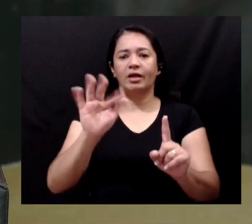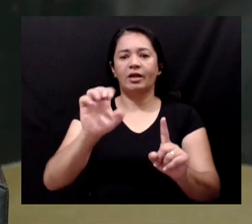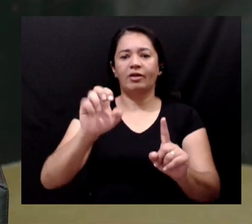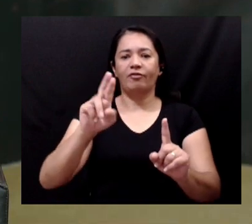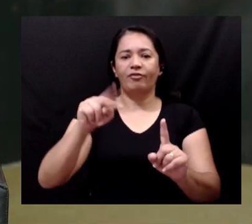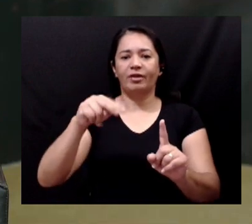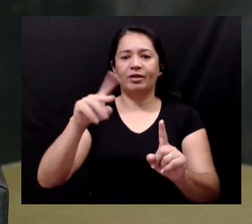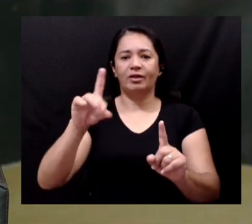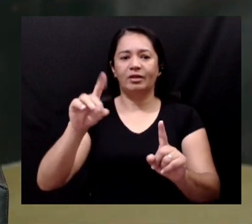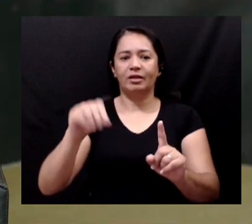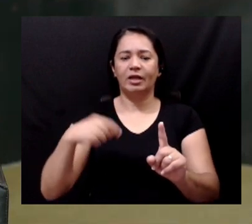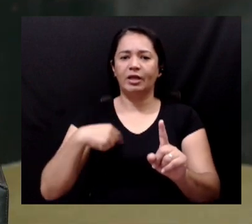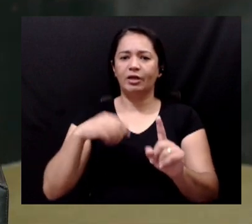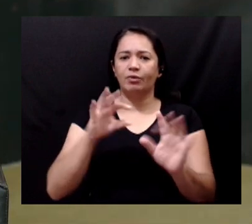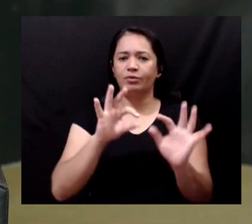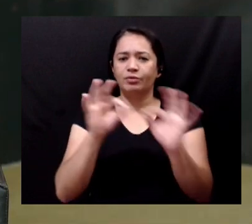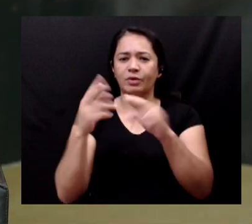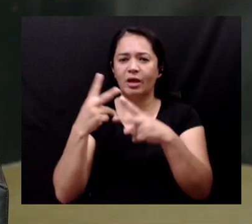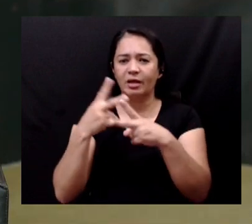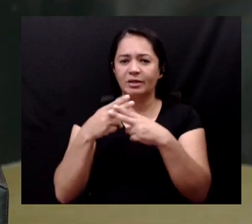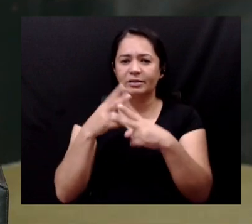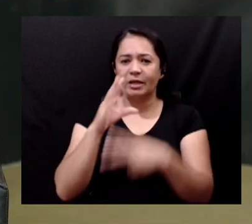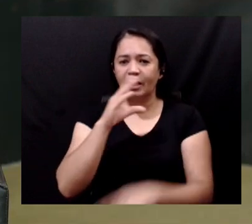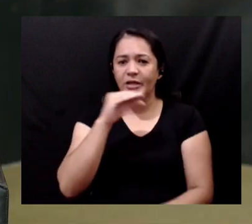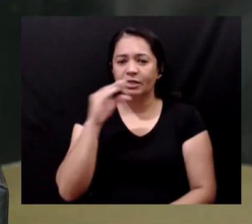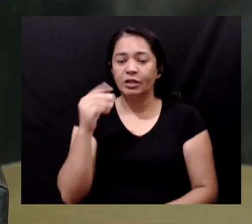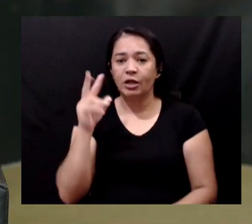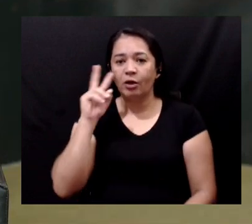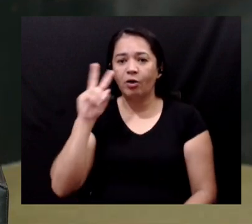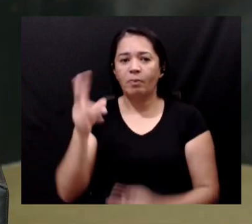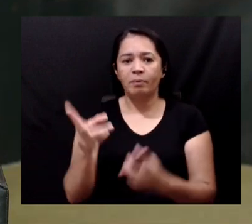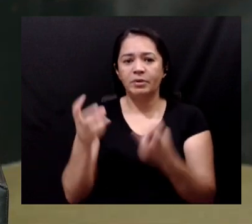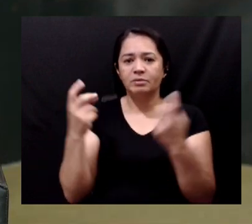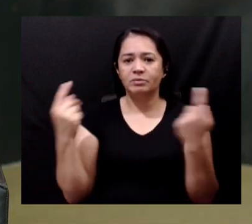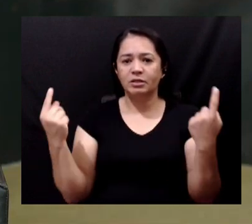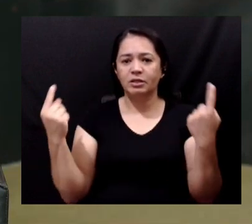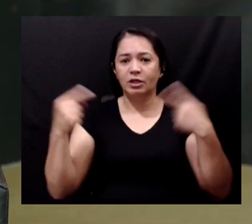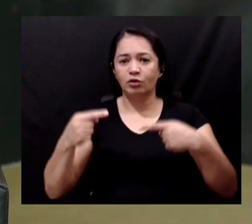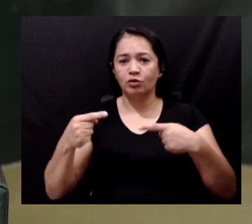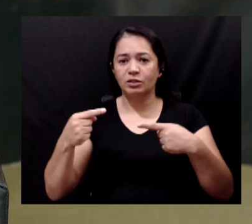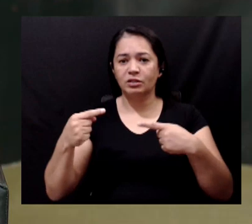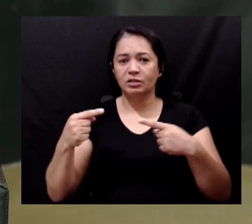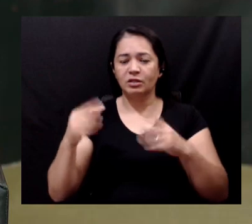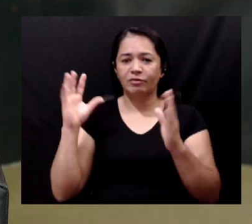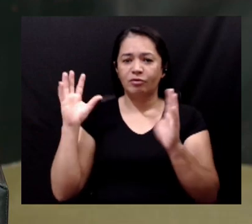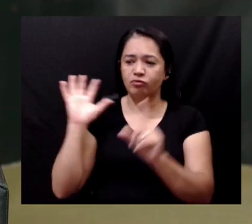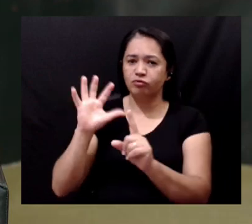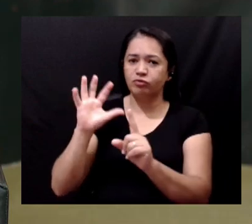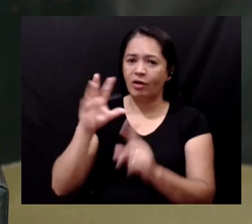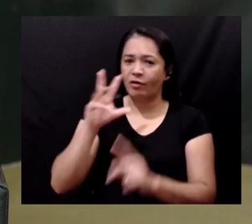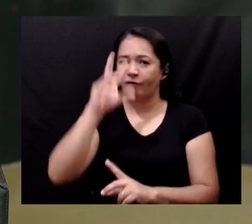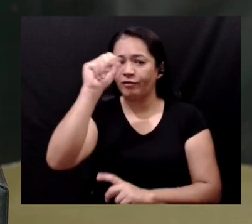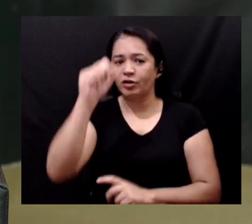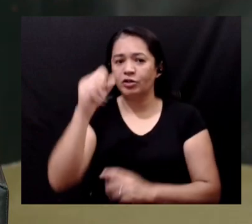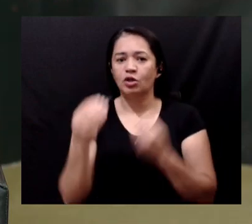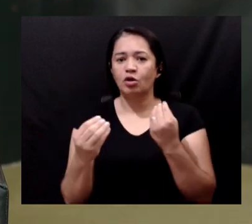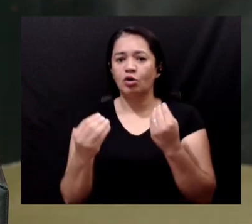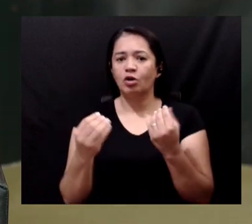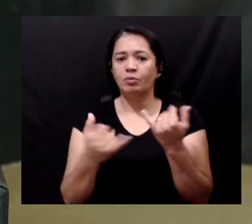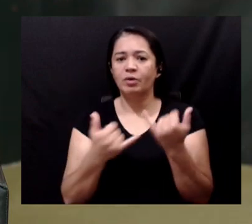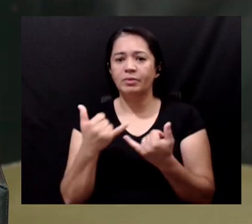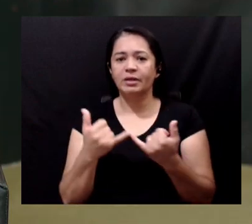adolescente, vi uhum, como a influência dos desafios é forte. Como diferenciar brincadeiras saudáveis de práticas perigosas?